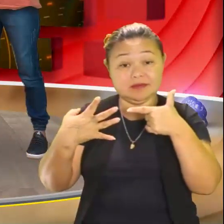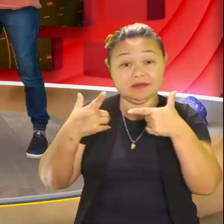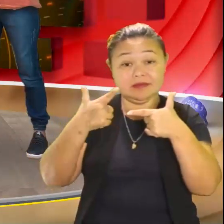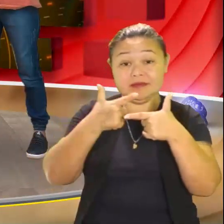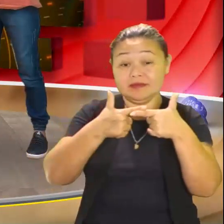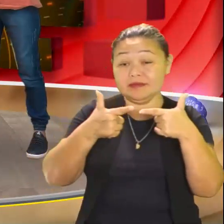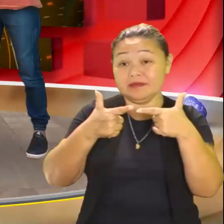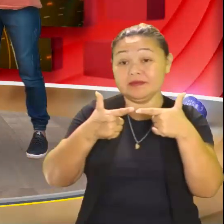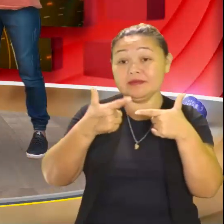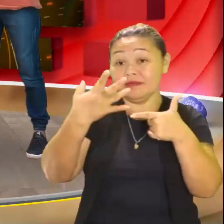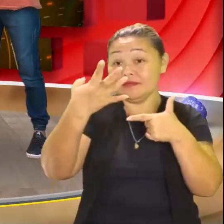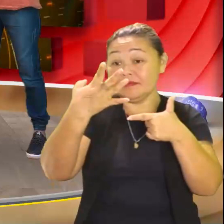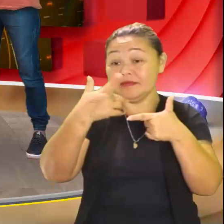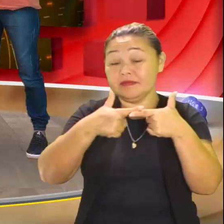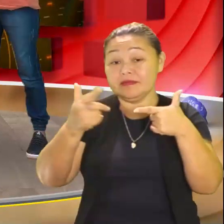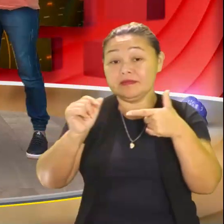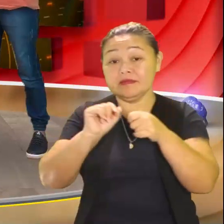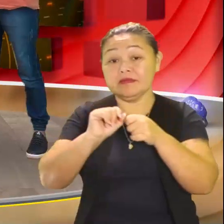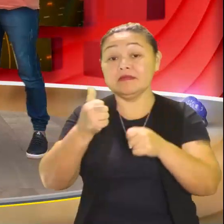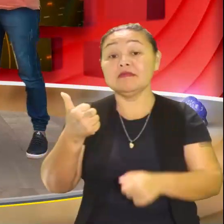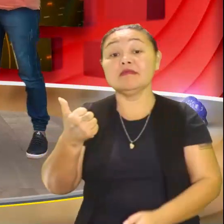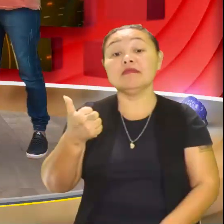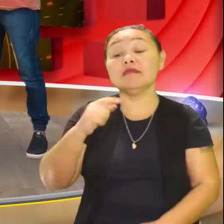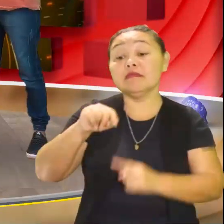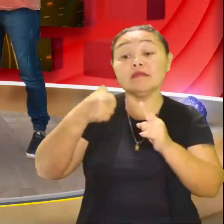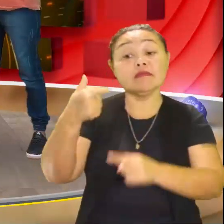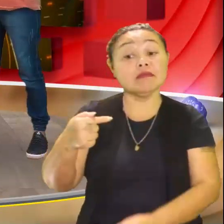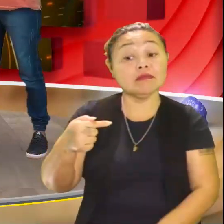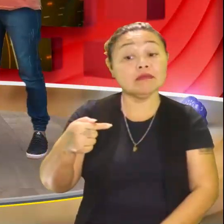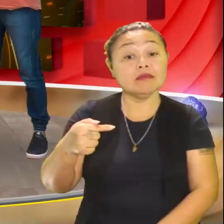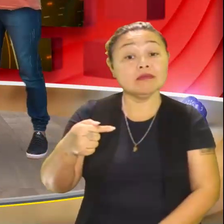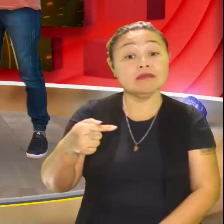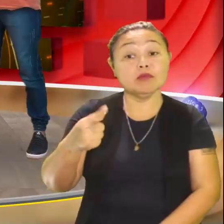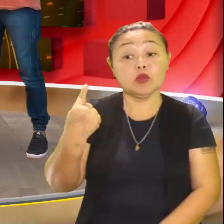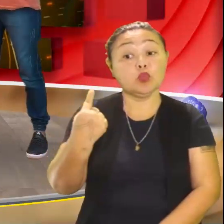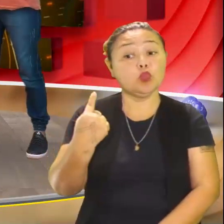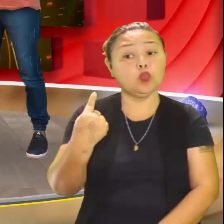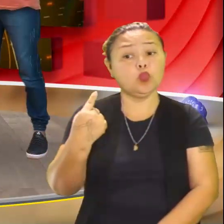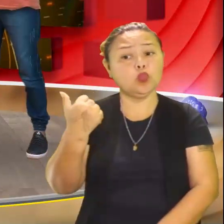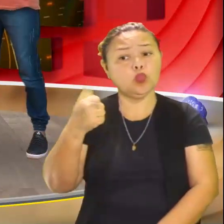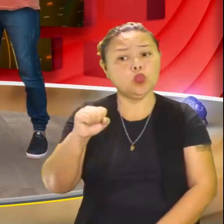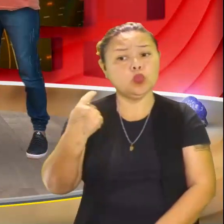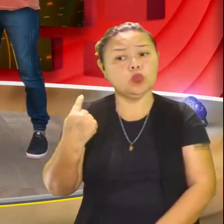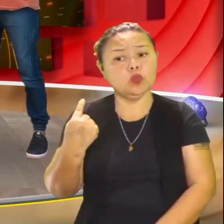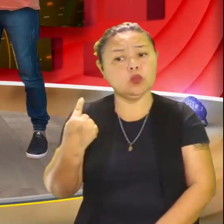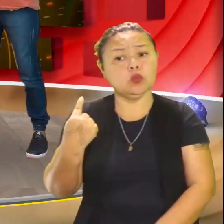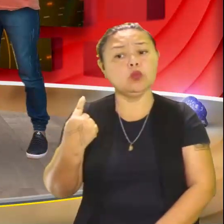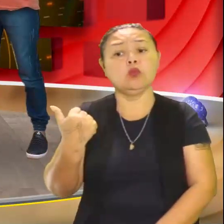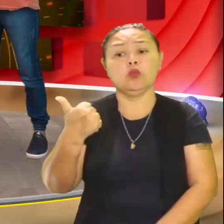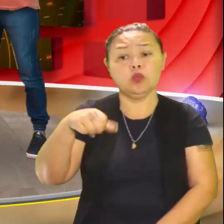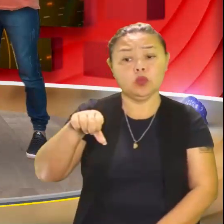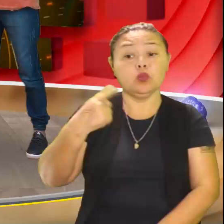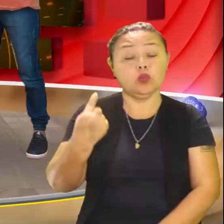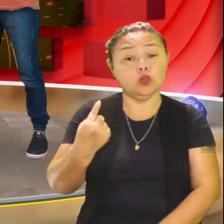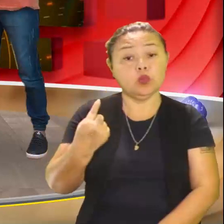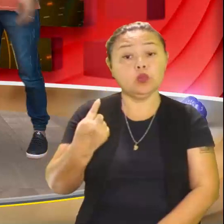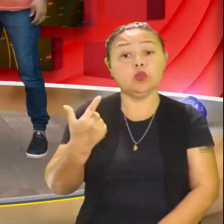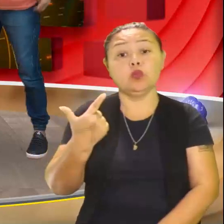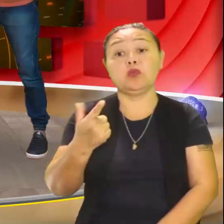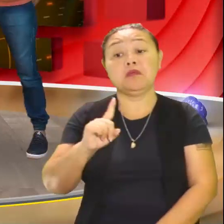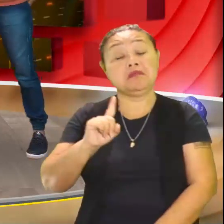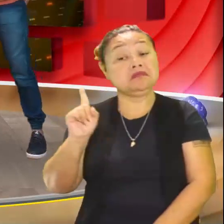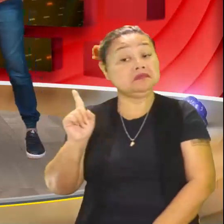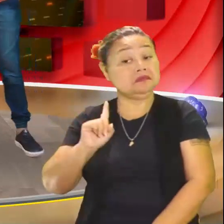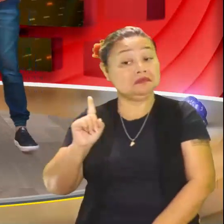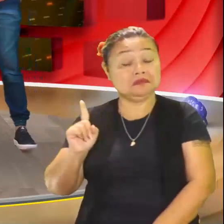dividido por 2 dá 2. Só que aí do 16 depois do 17? 18? 19? Ah,